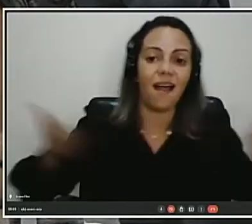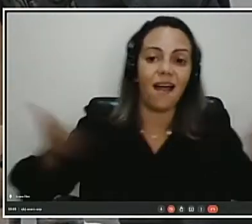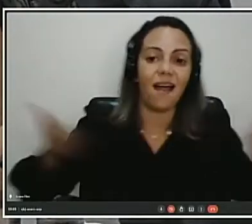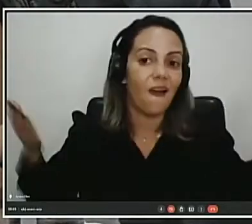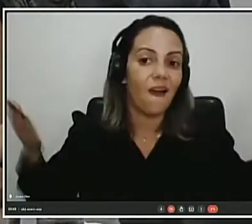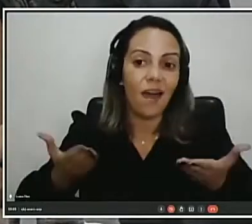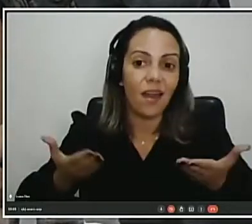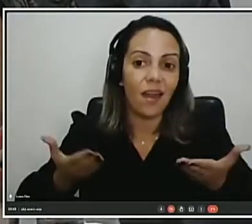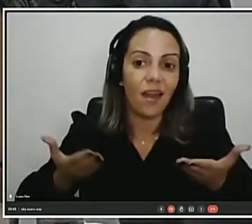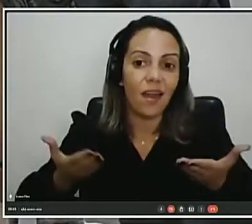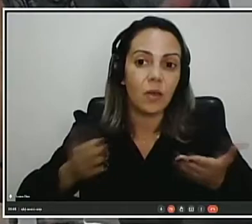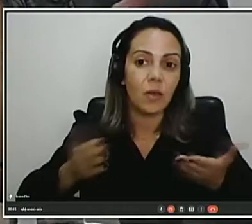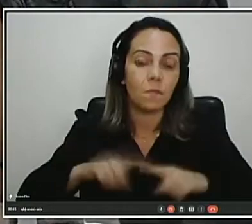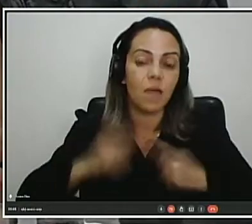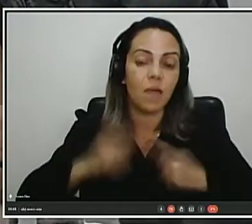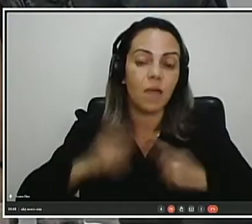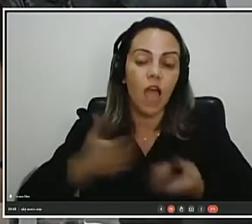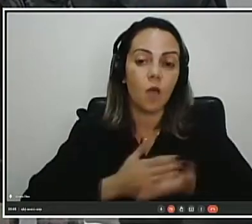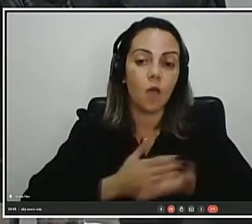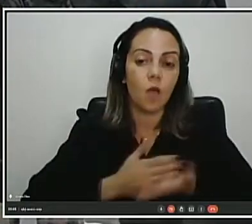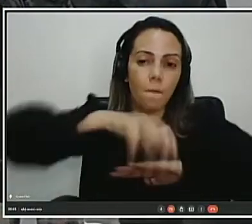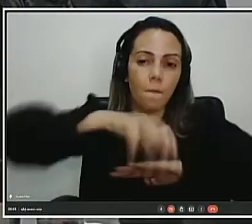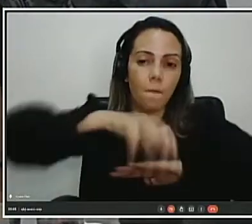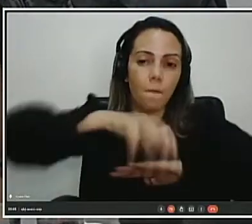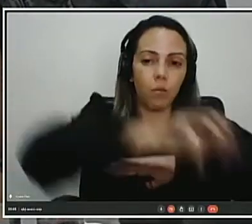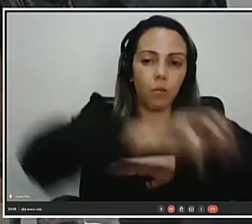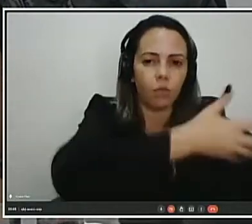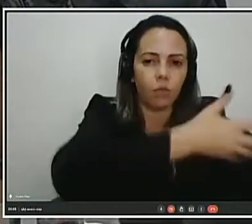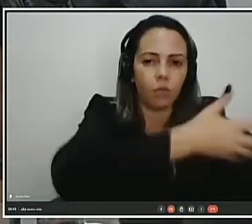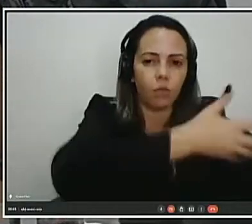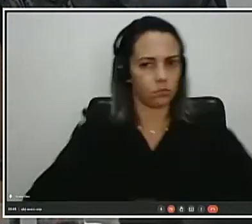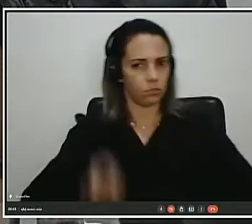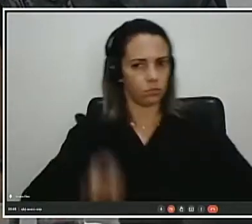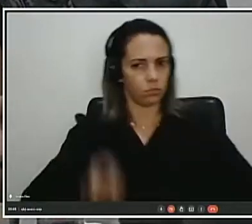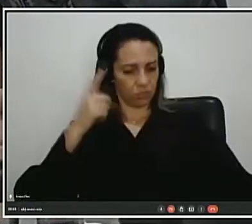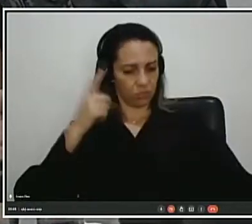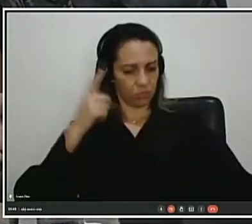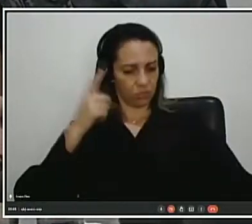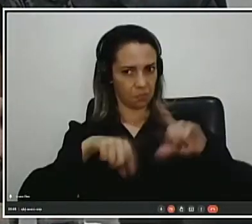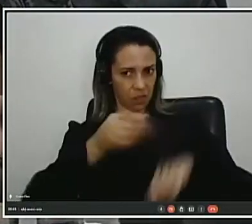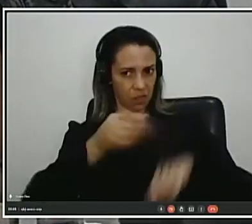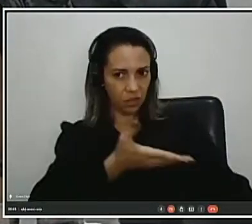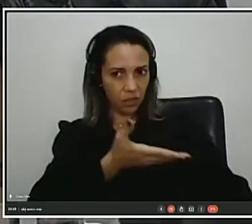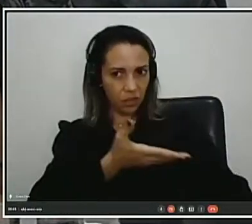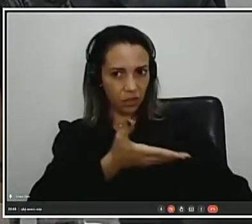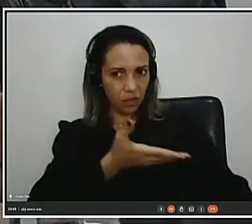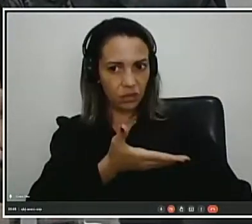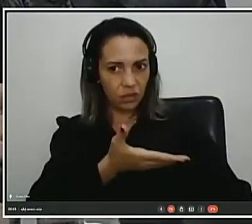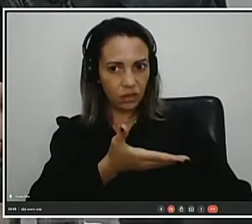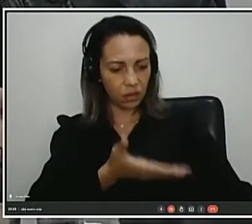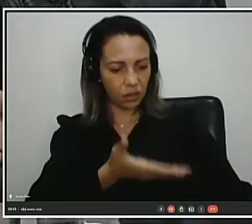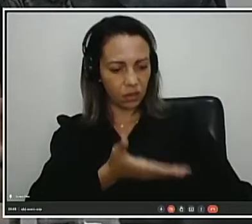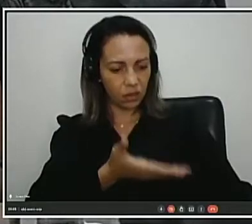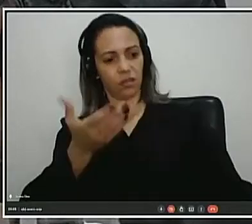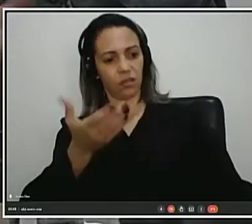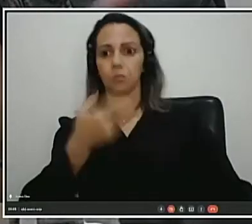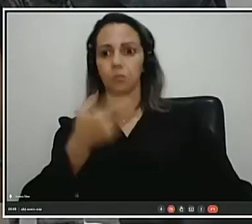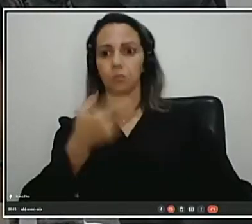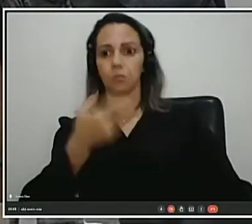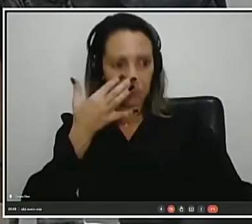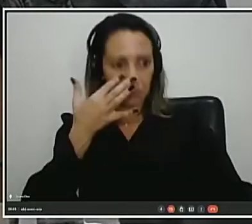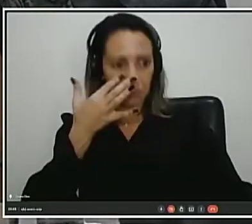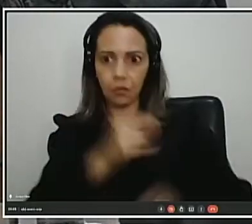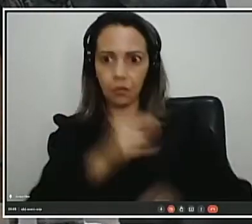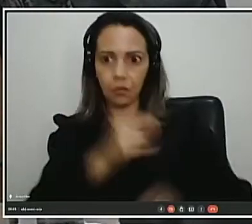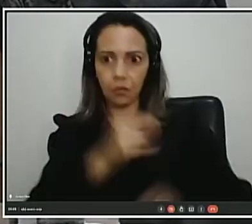está tendo buraco na via. Então, assim, que tipo de material estão fazendo essas obras? Tem que ficar de olho mesmo, tem que saber o